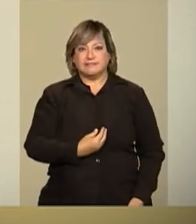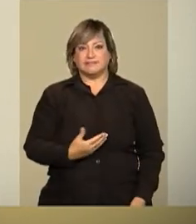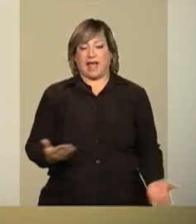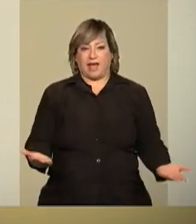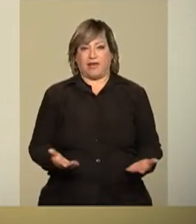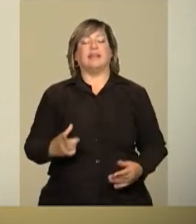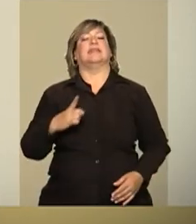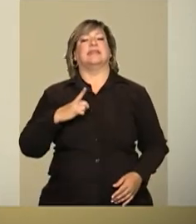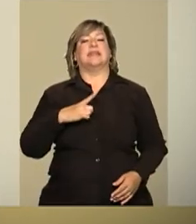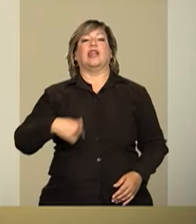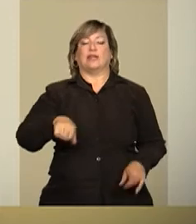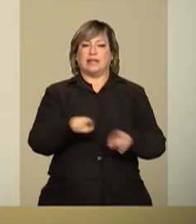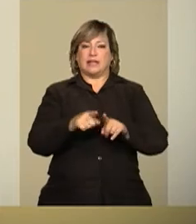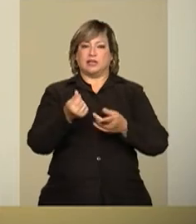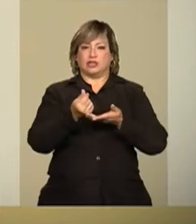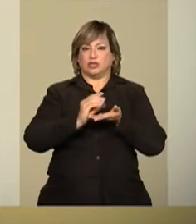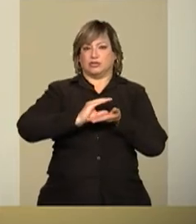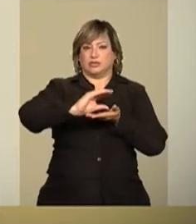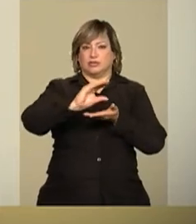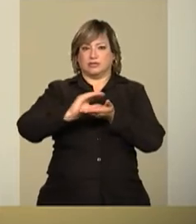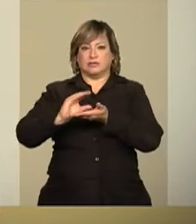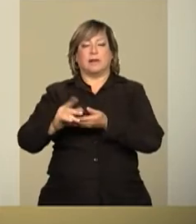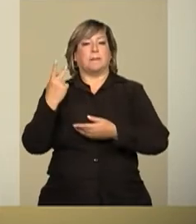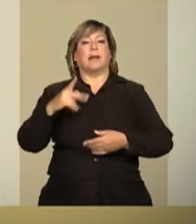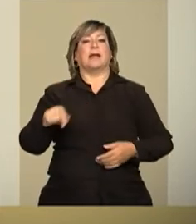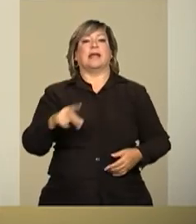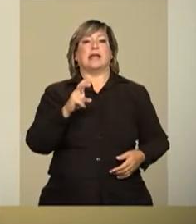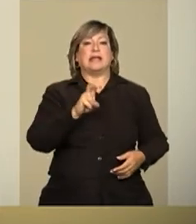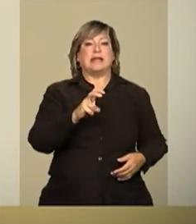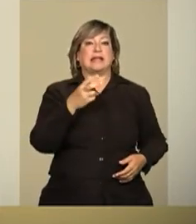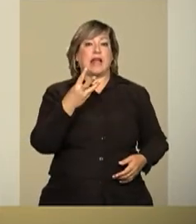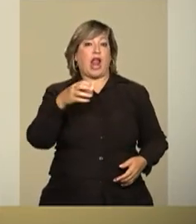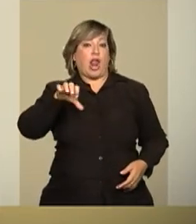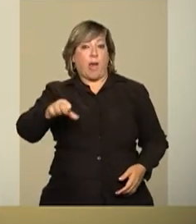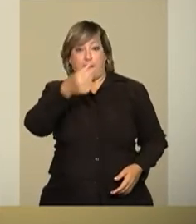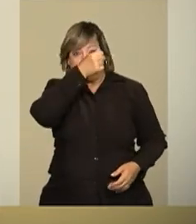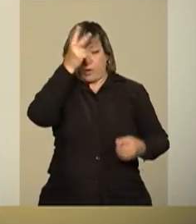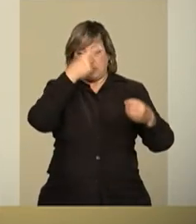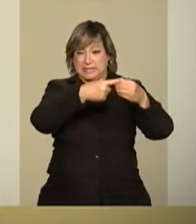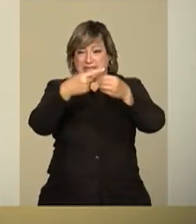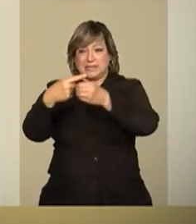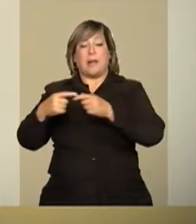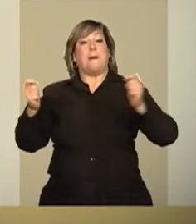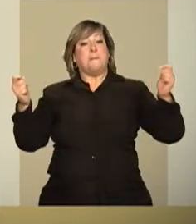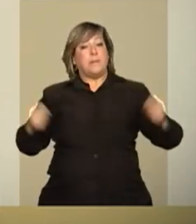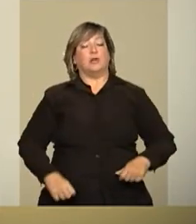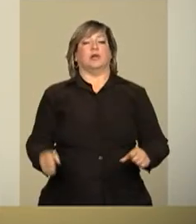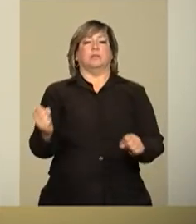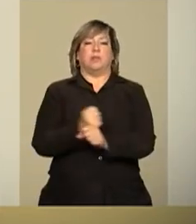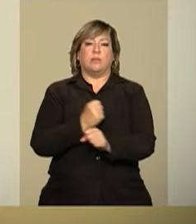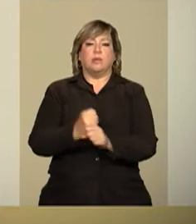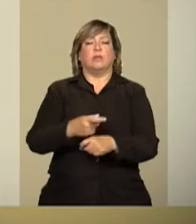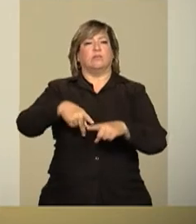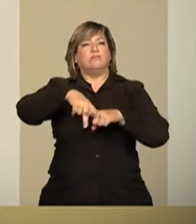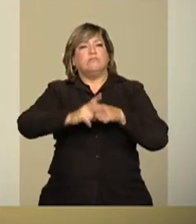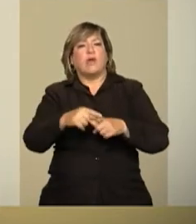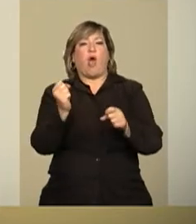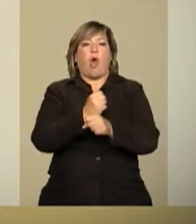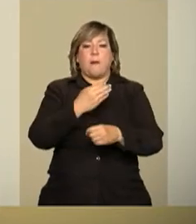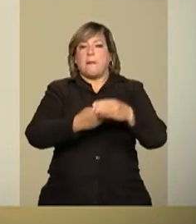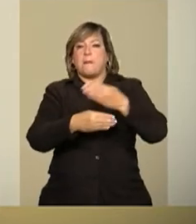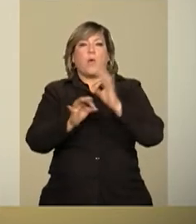também estamos repassando recursos para q539 municípios possam construir reformar